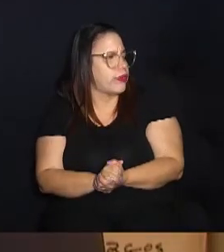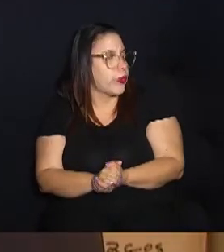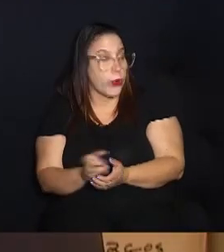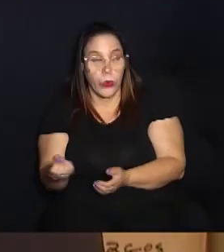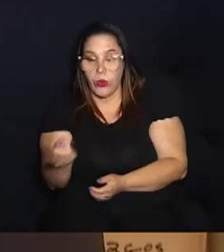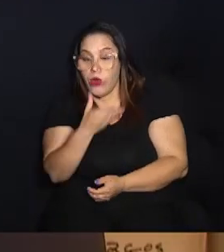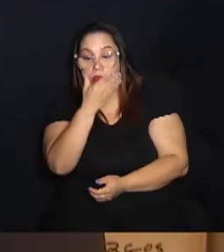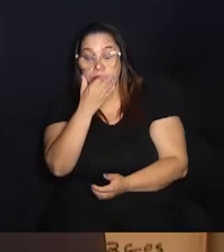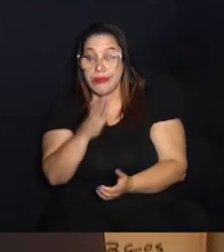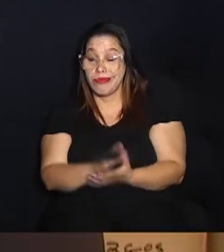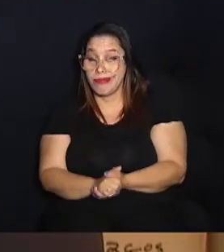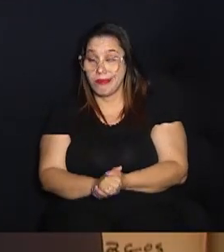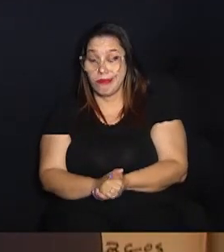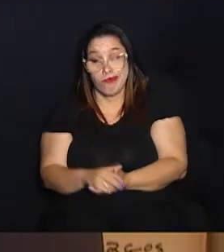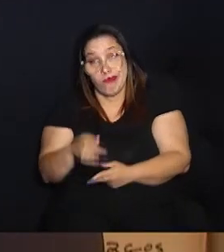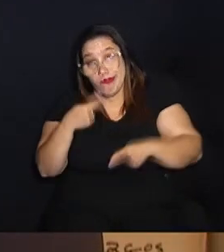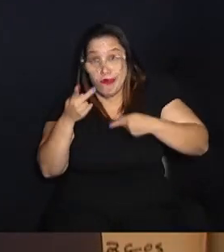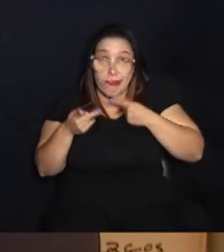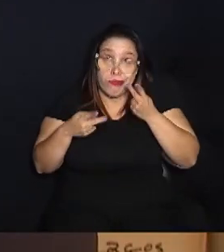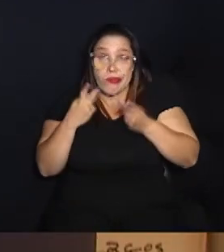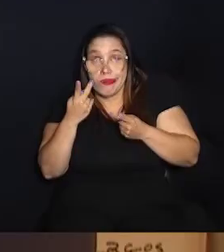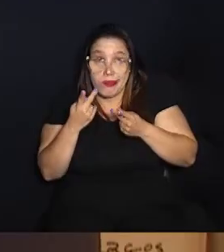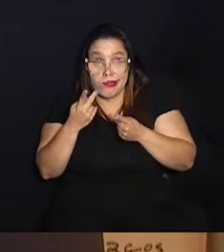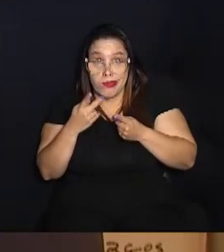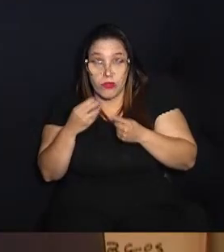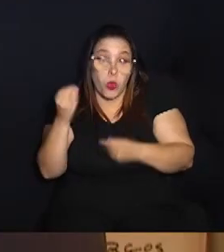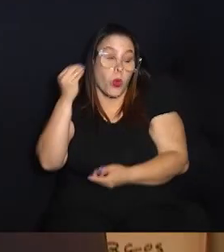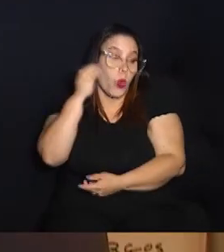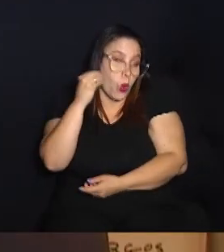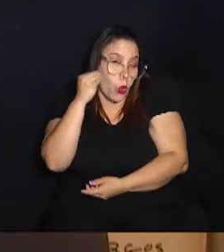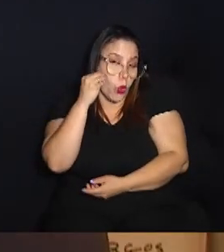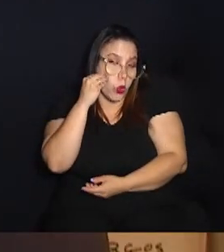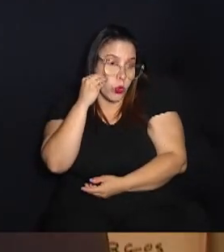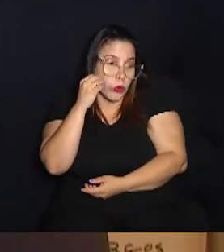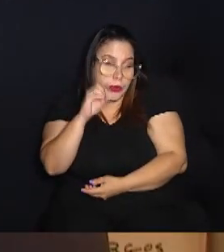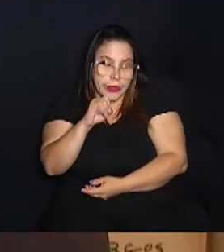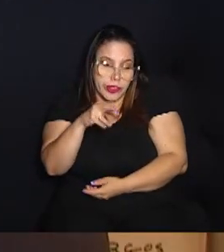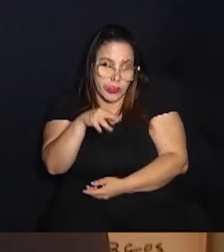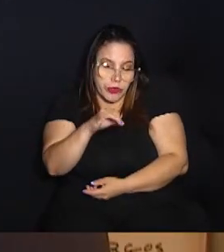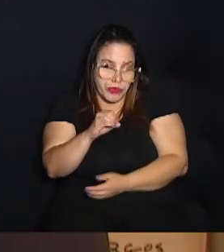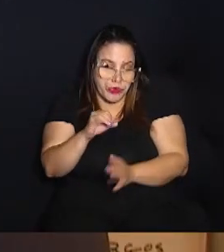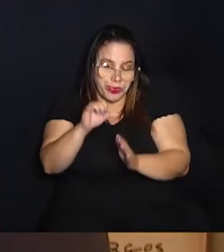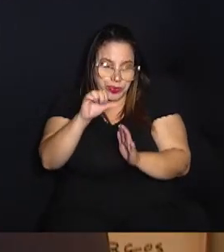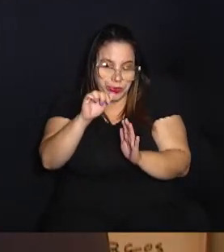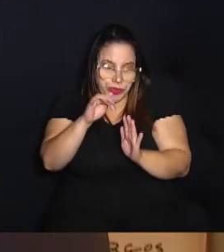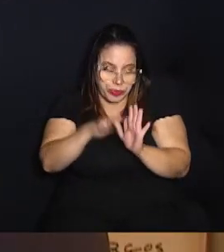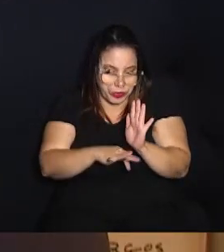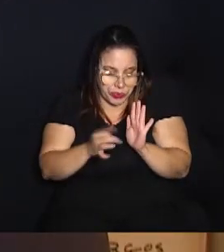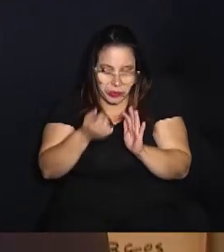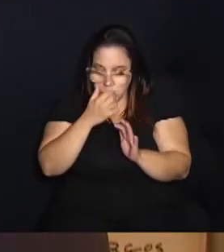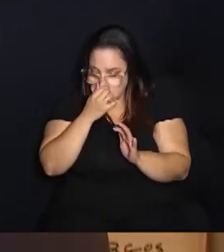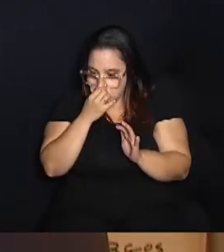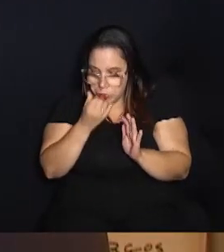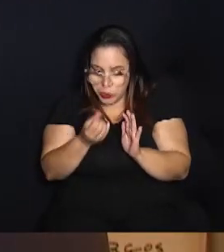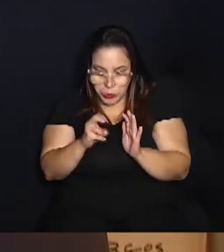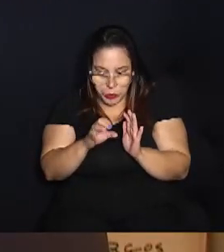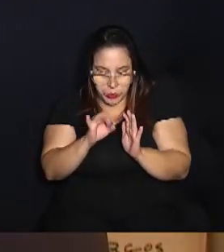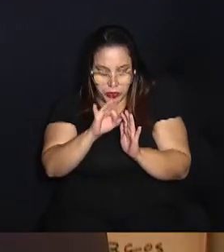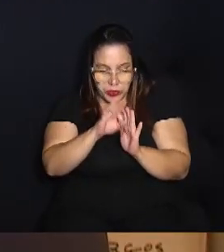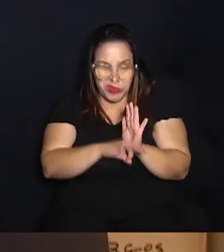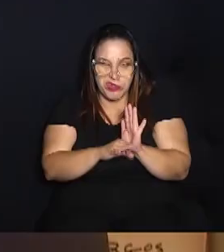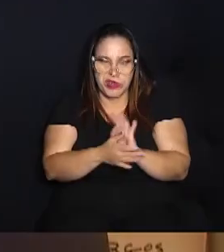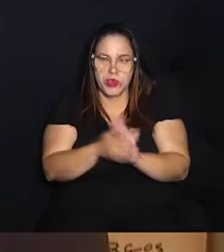Eu costumo dizer que essa experiência de Angicos, final da década de 50 do século passado, ela